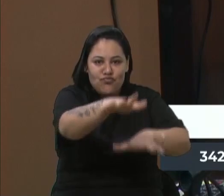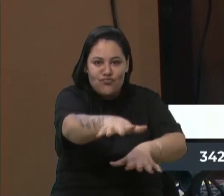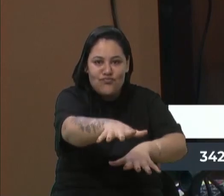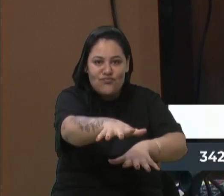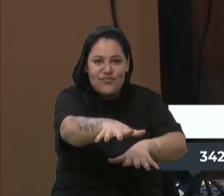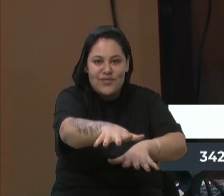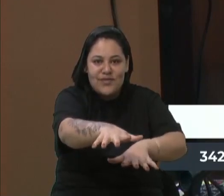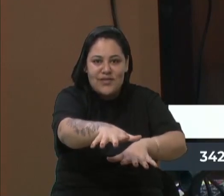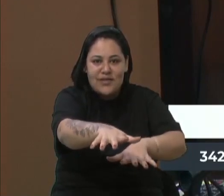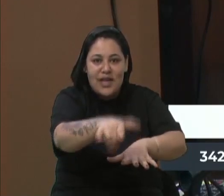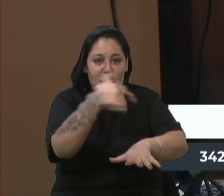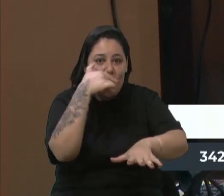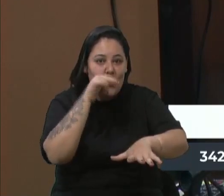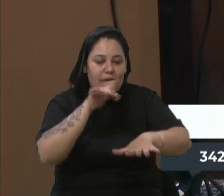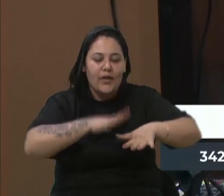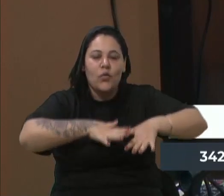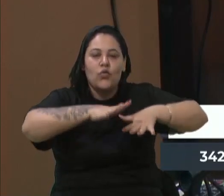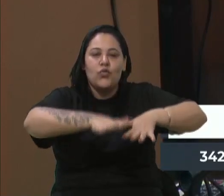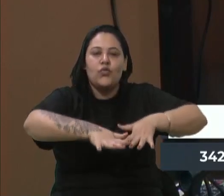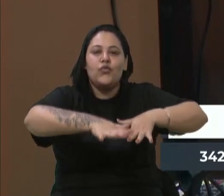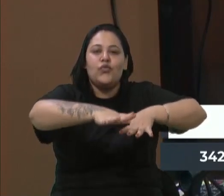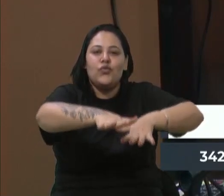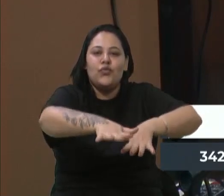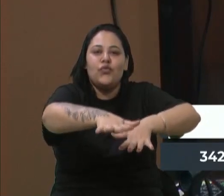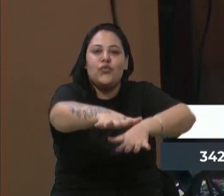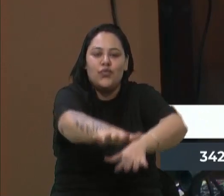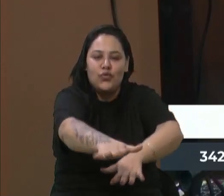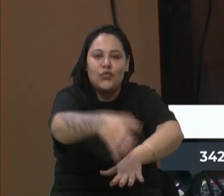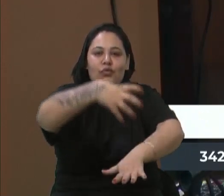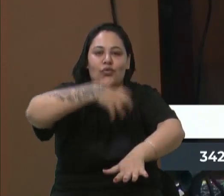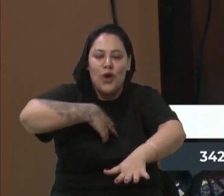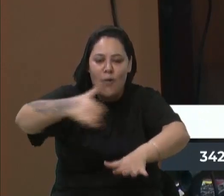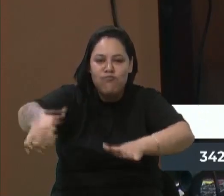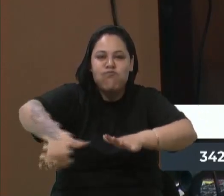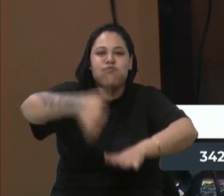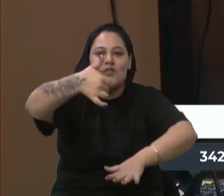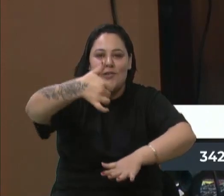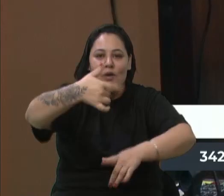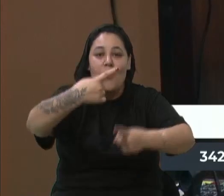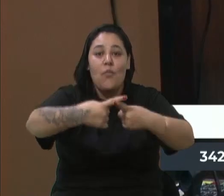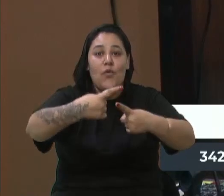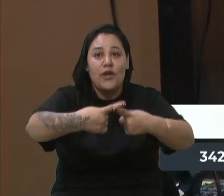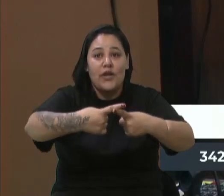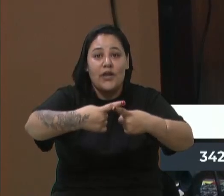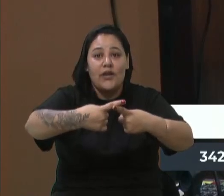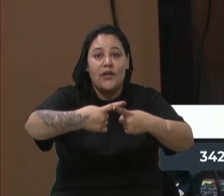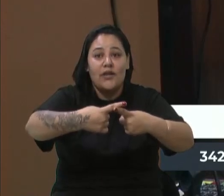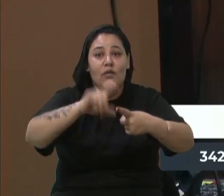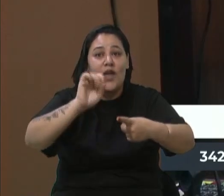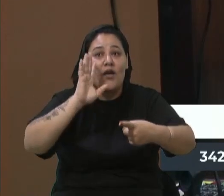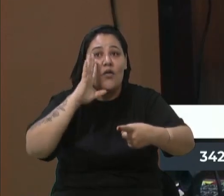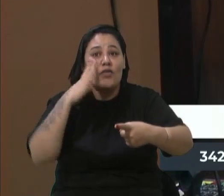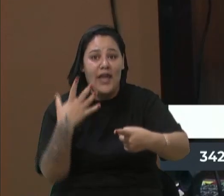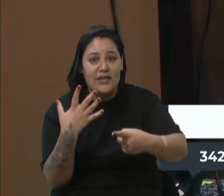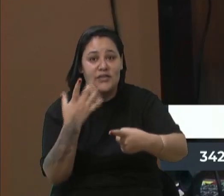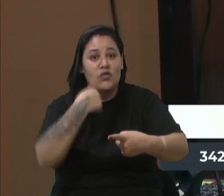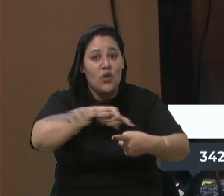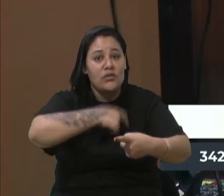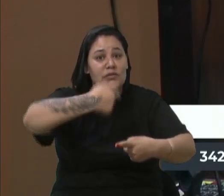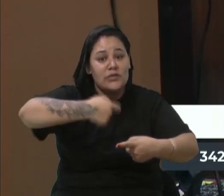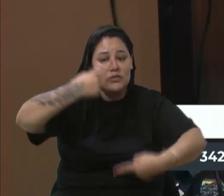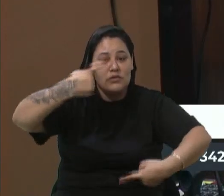uma maneira muito melhor do que esse sistema atual. Porém, entretanto, todavia, nós temos que, sim,